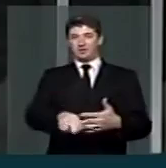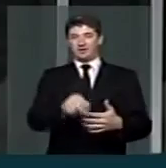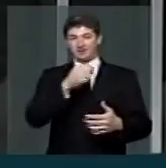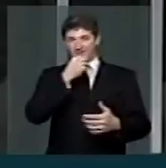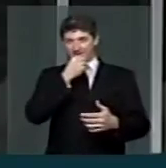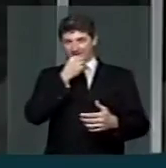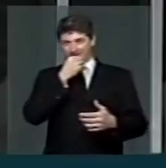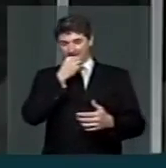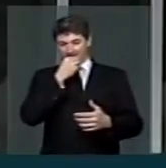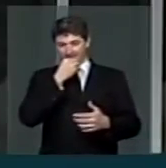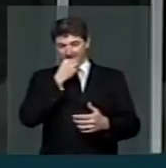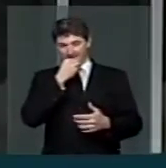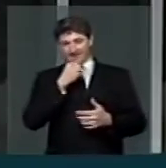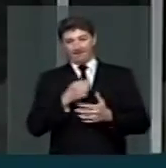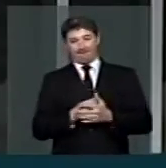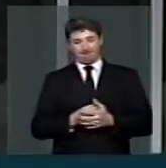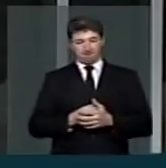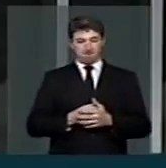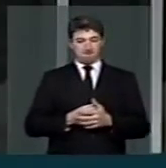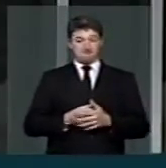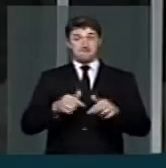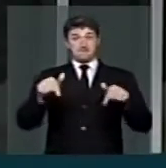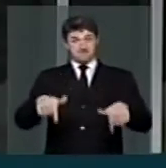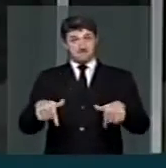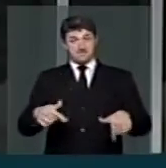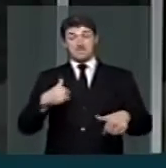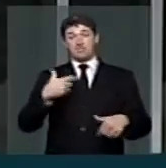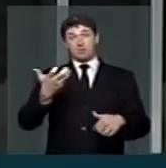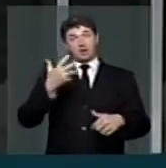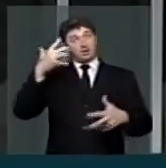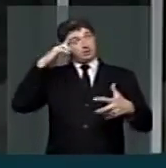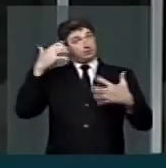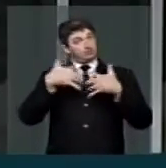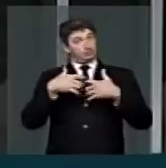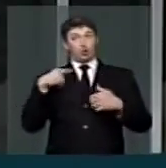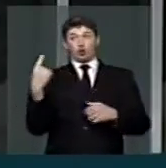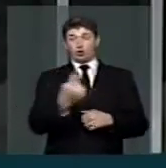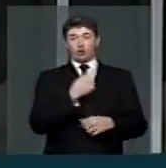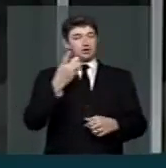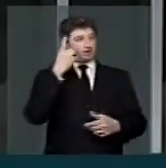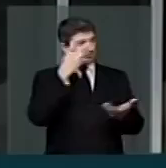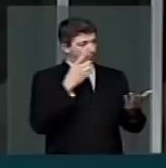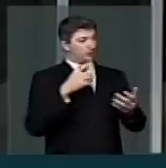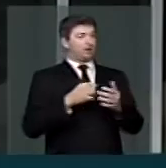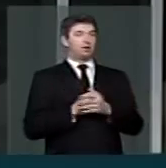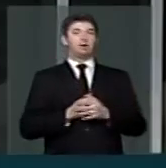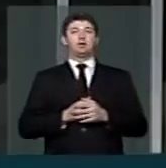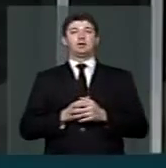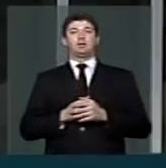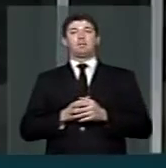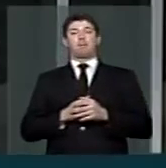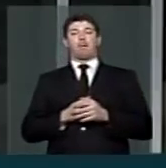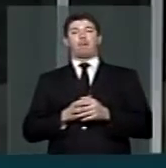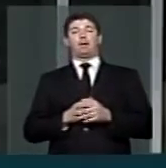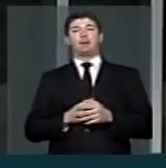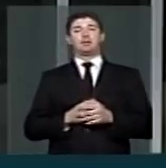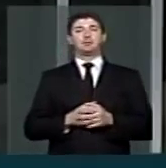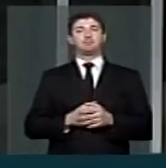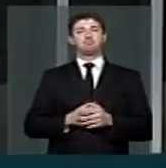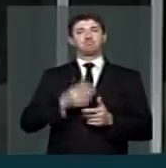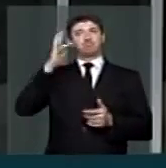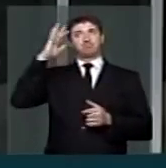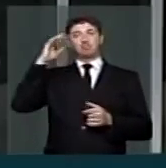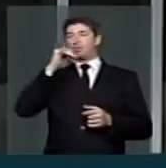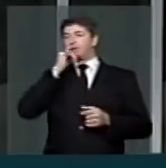respondidas pela população. Eu quero aqui, para a nossa reflexão, deputado Escoto, presidente em exercício, levantar, por